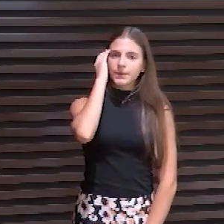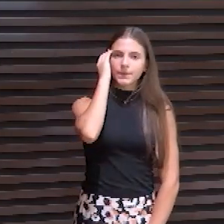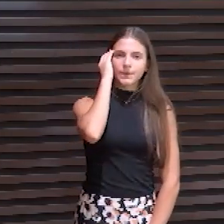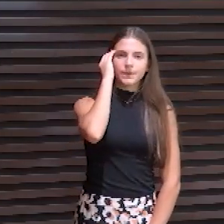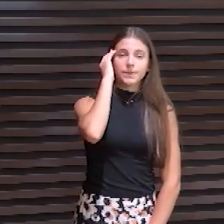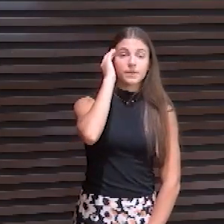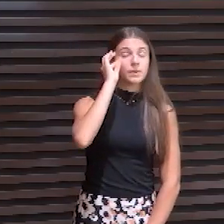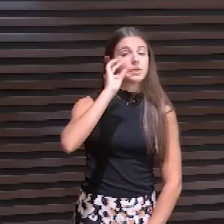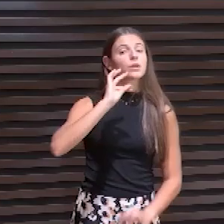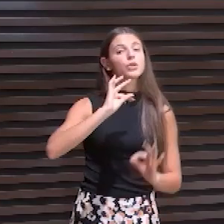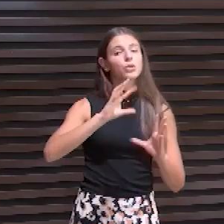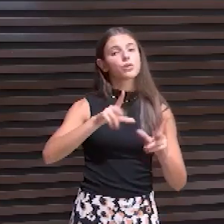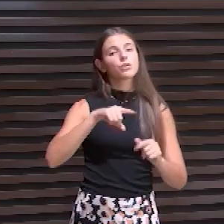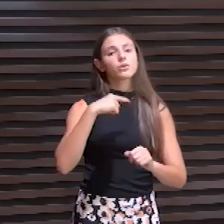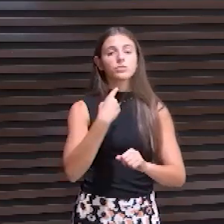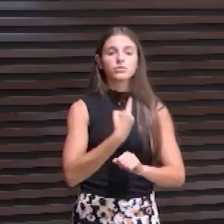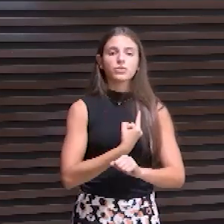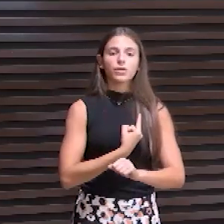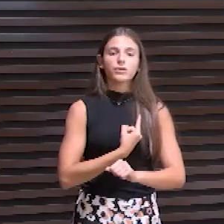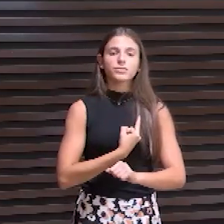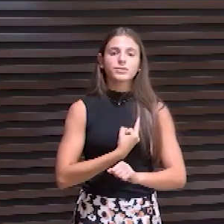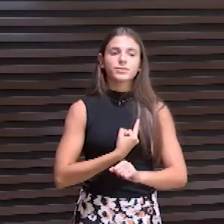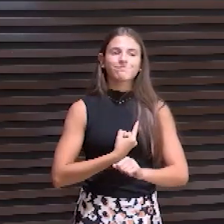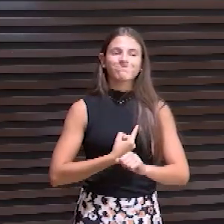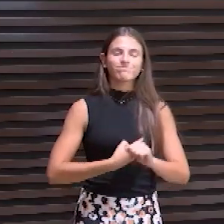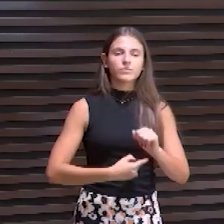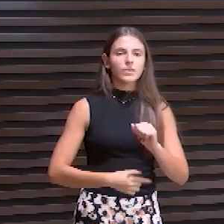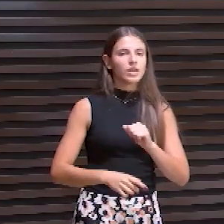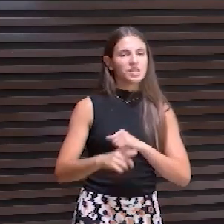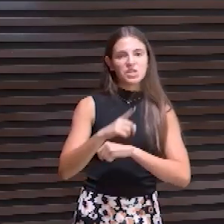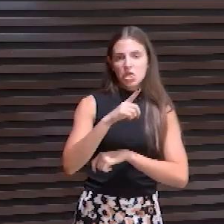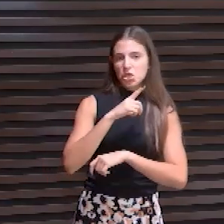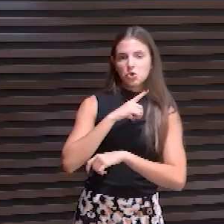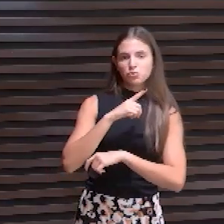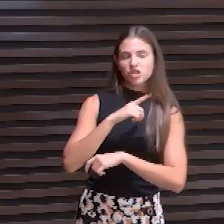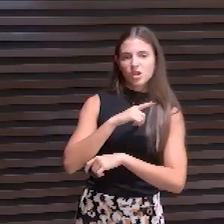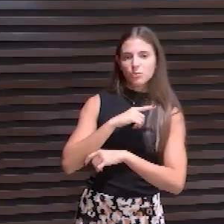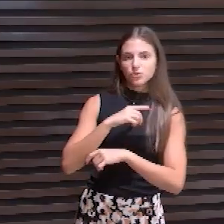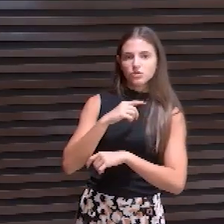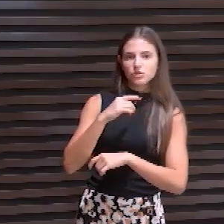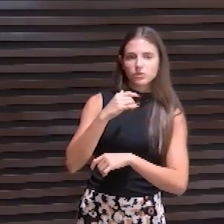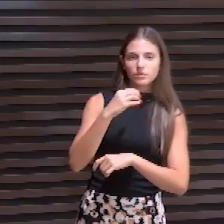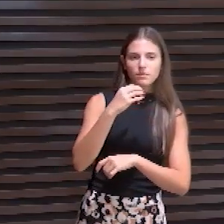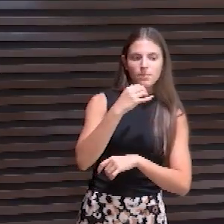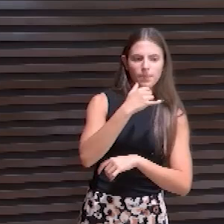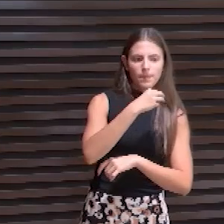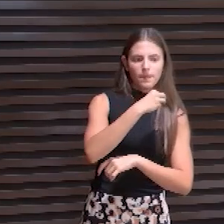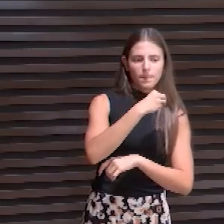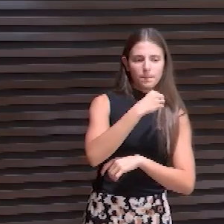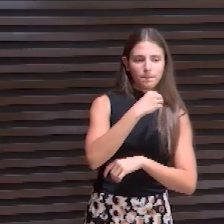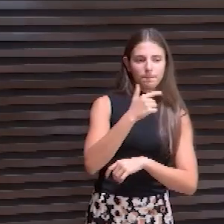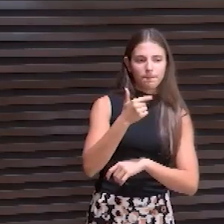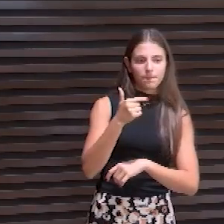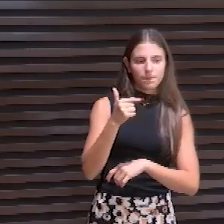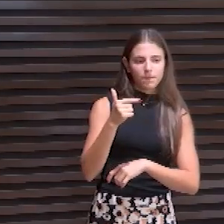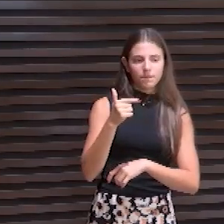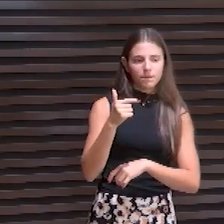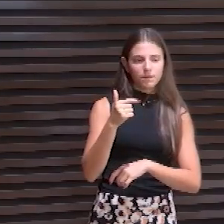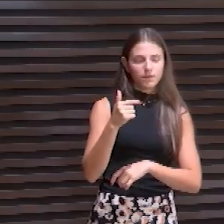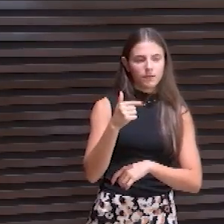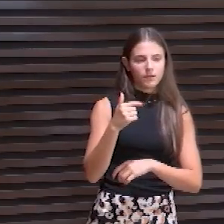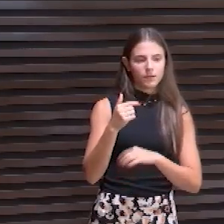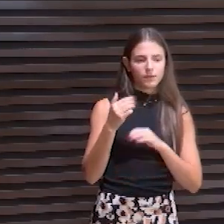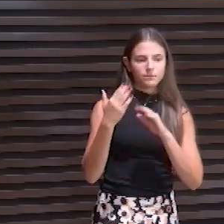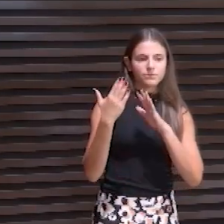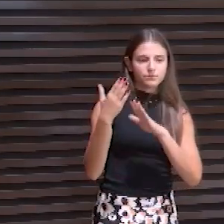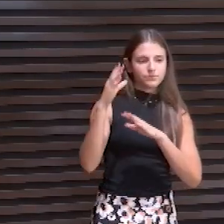todos nós somos indesculpáveis diante do Senhor. Todos nós pecamos em Adão. Todos